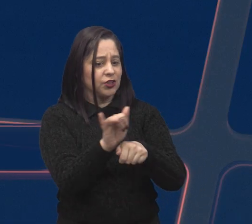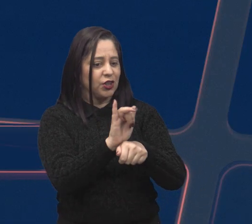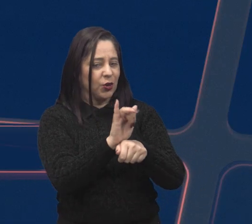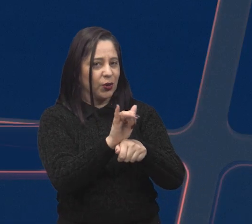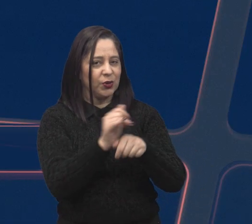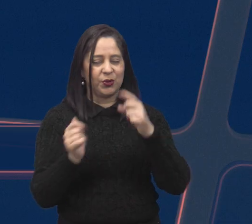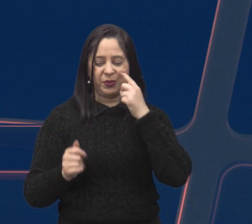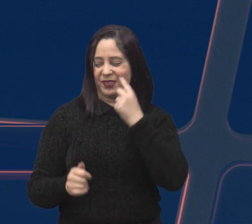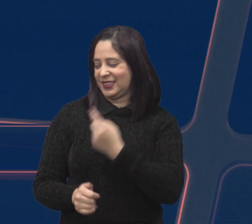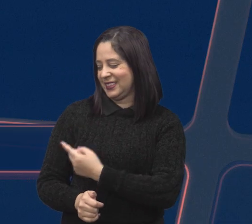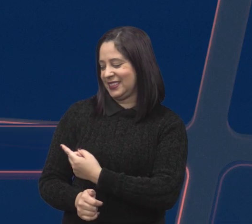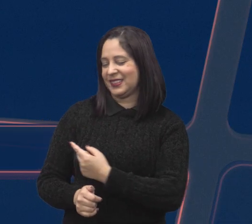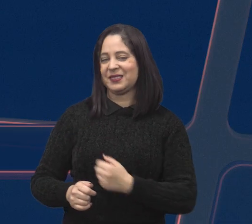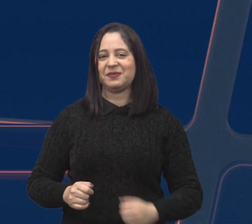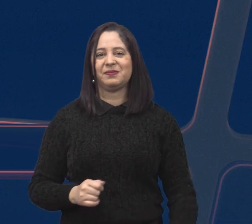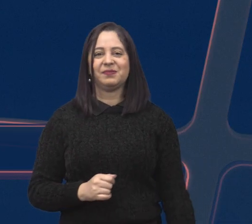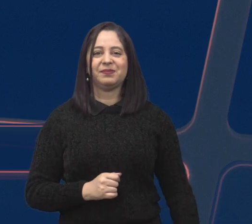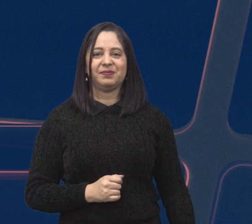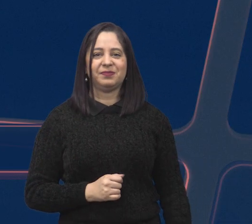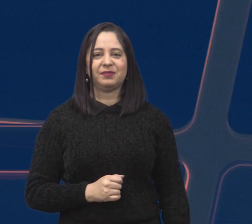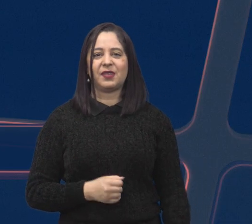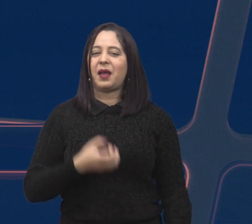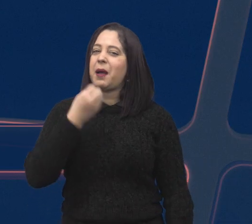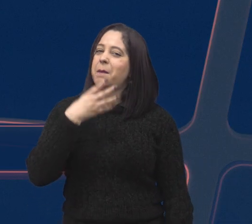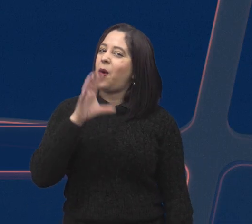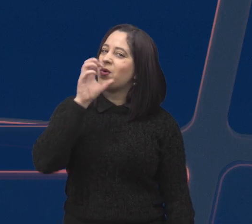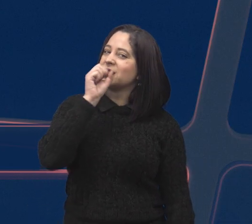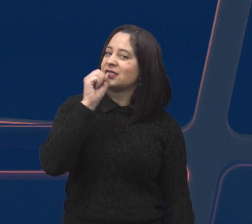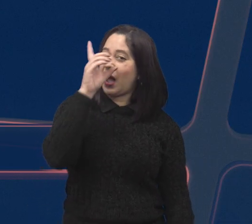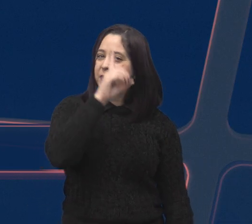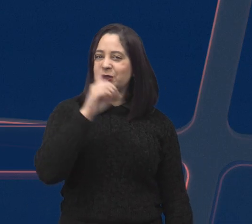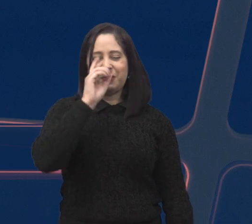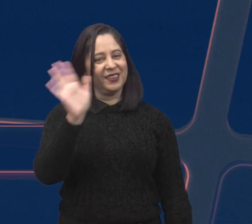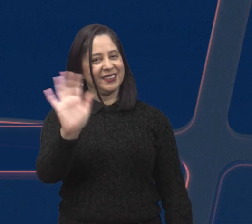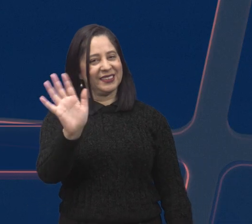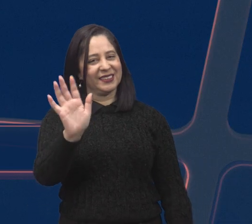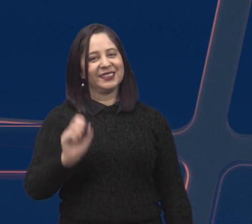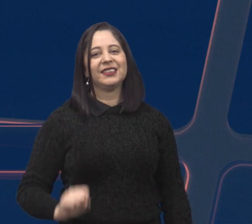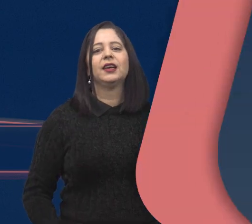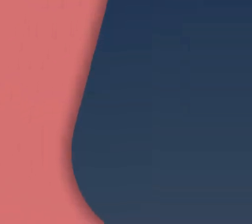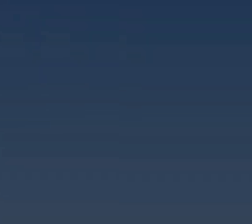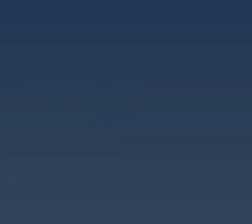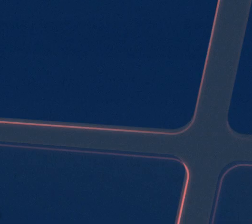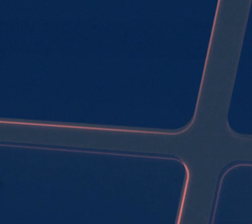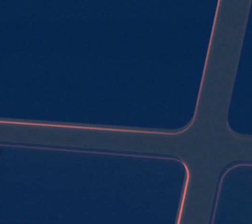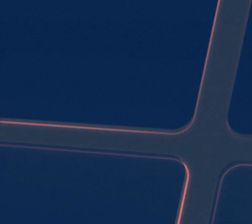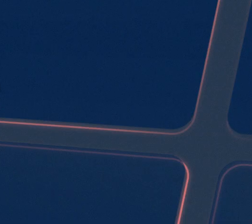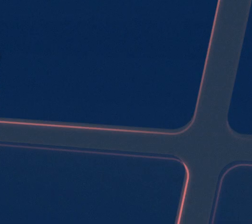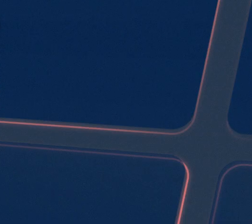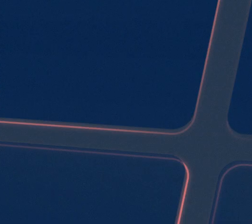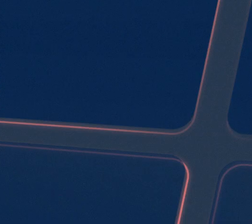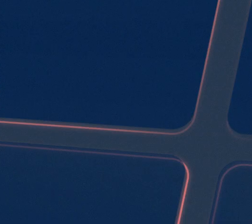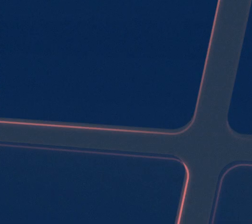nosso canal do YouTube, TV Câmara SJC. Ótimo final de semana para você. Tchau, tchau.